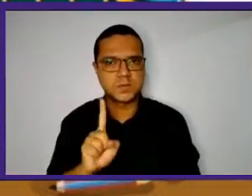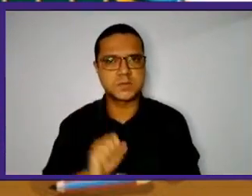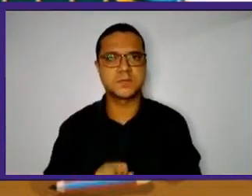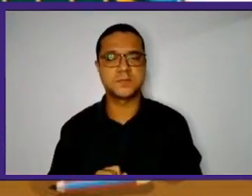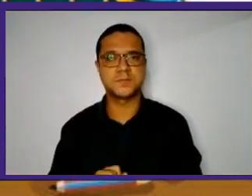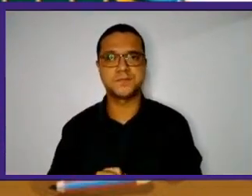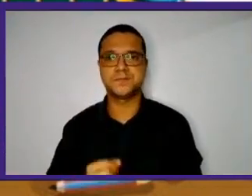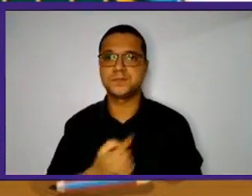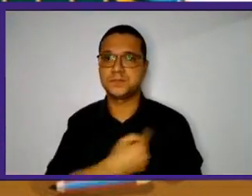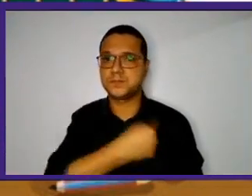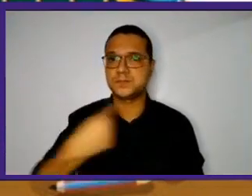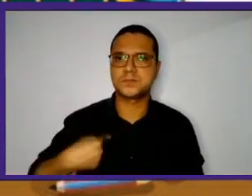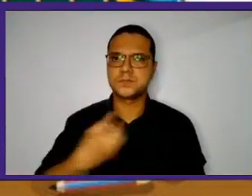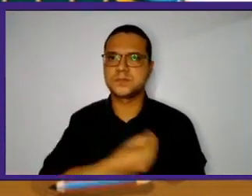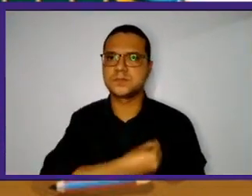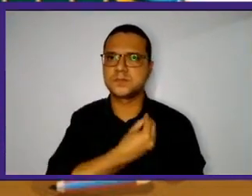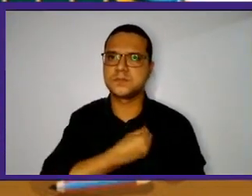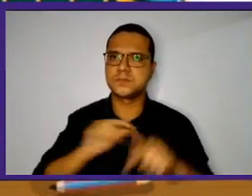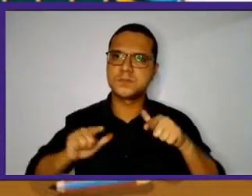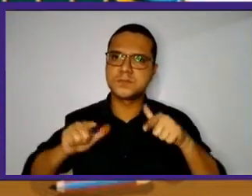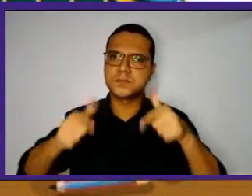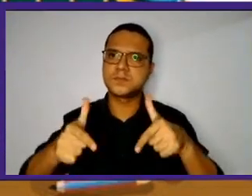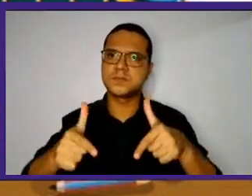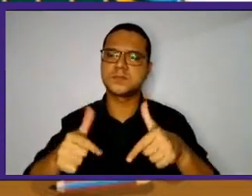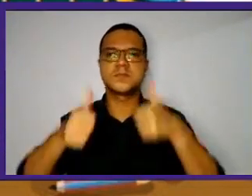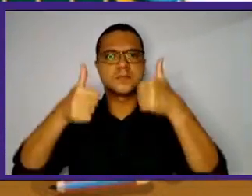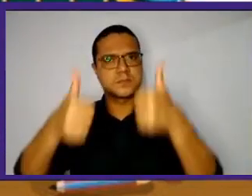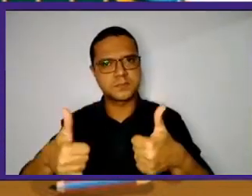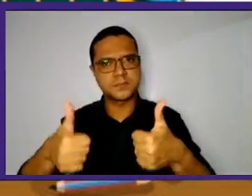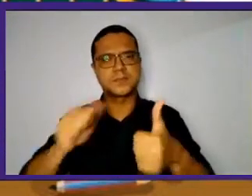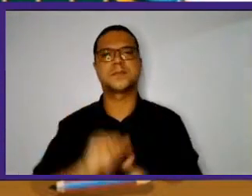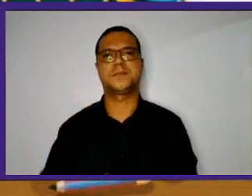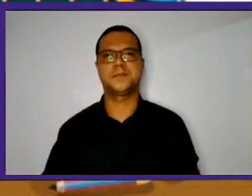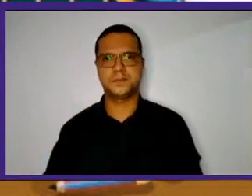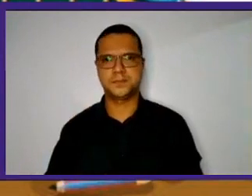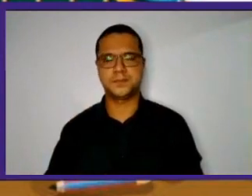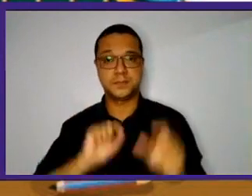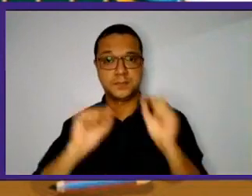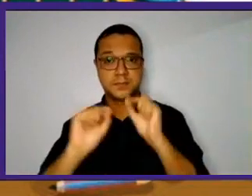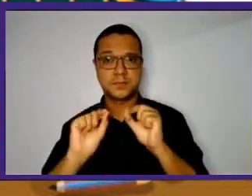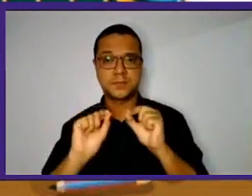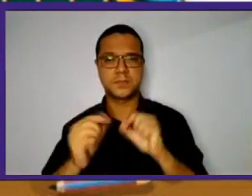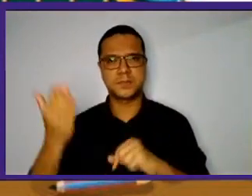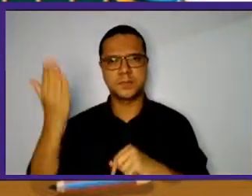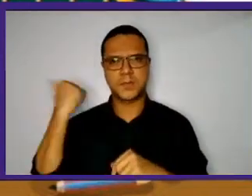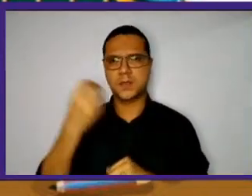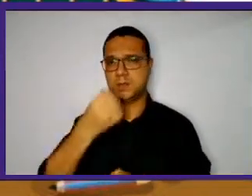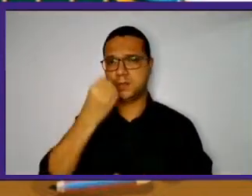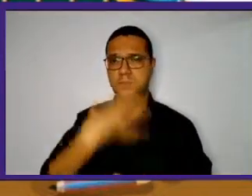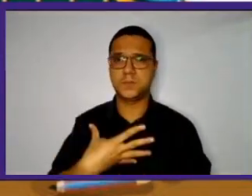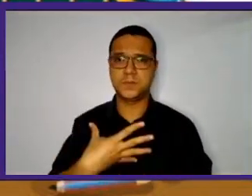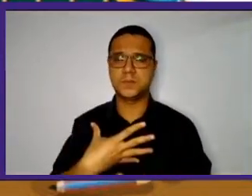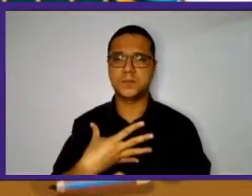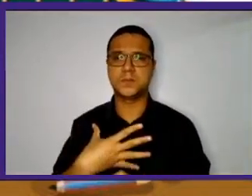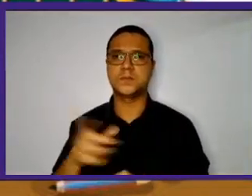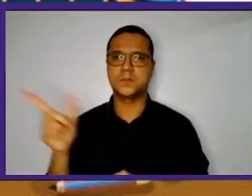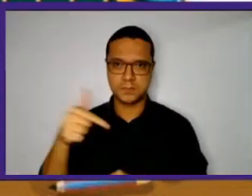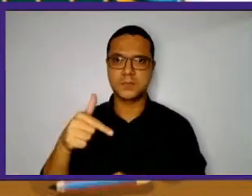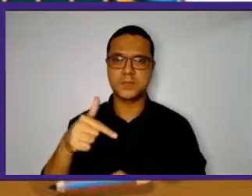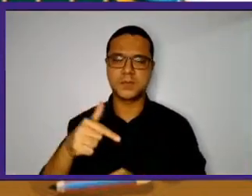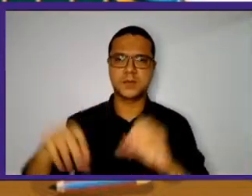nossa sobrevivência não seja afetada. Pronto. E assim, então o que era para ser bom, no caso do efeito